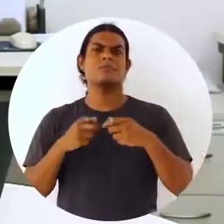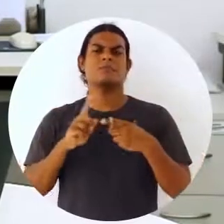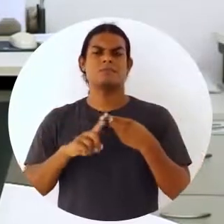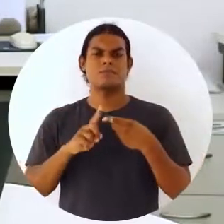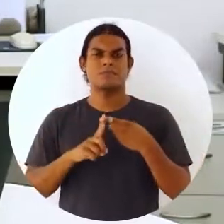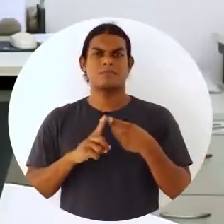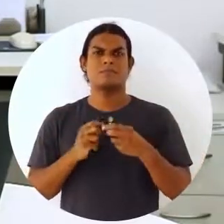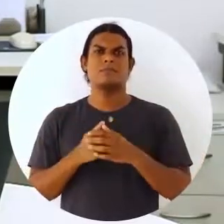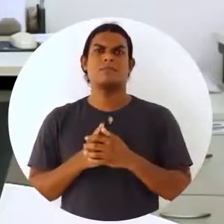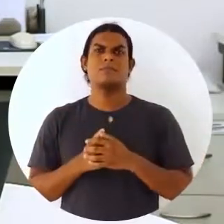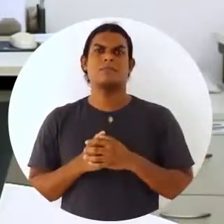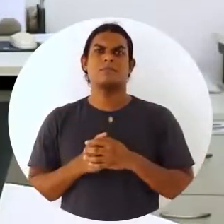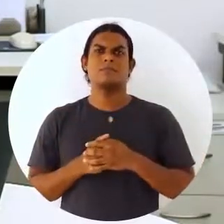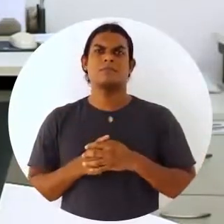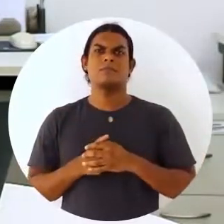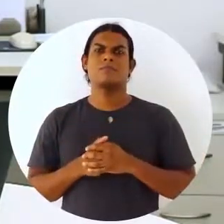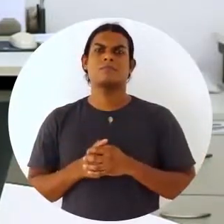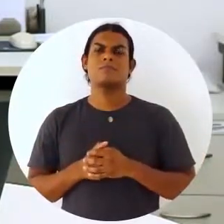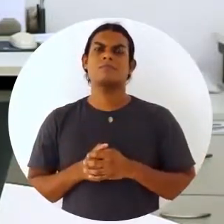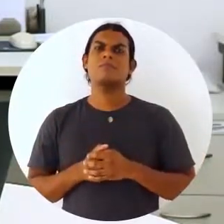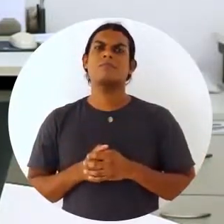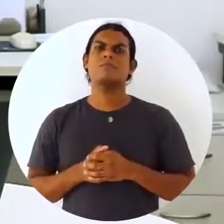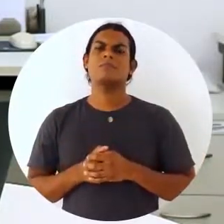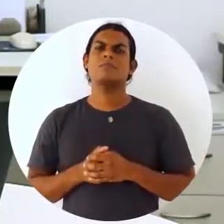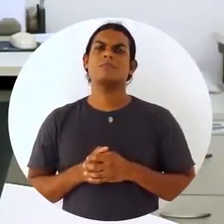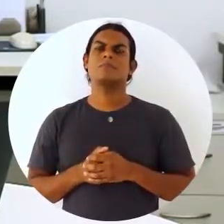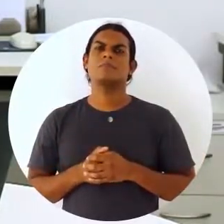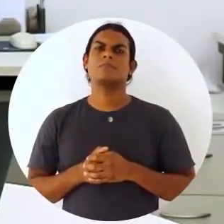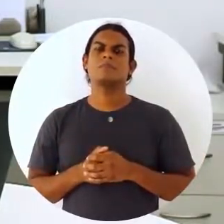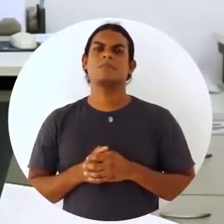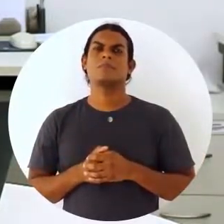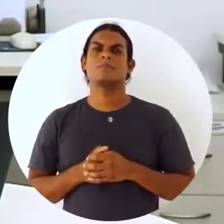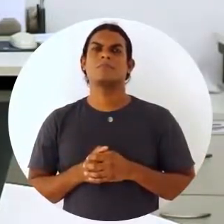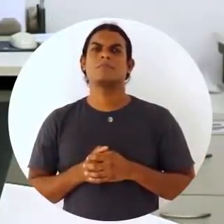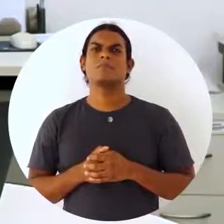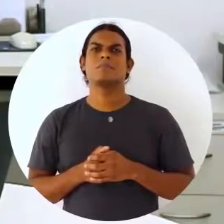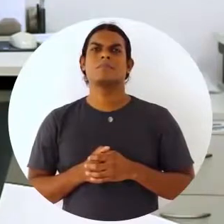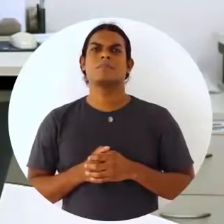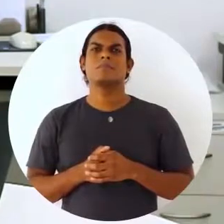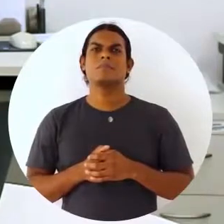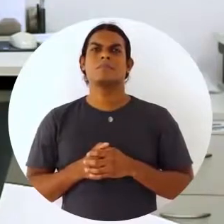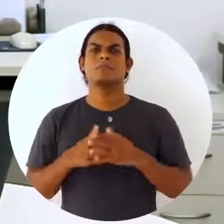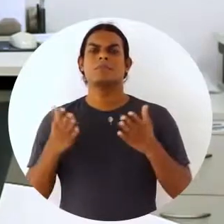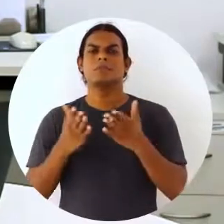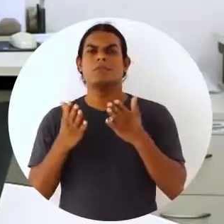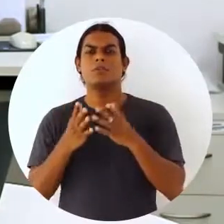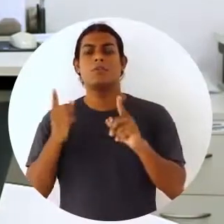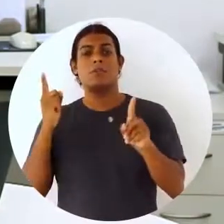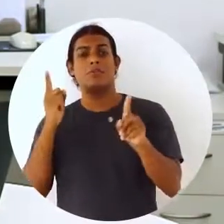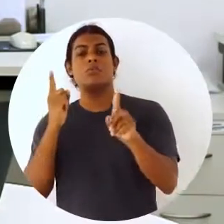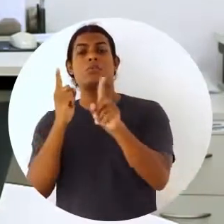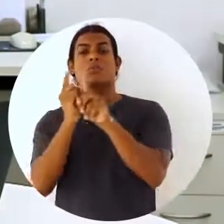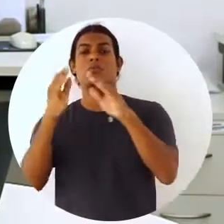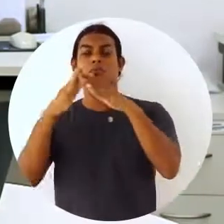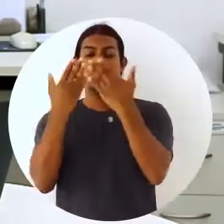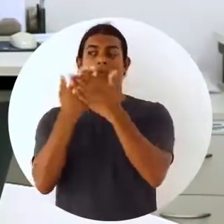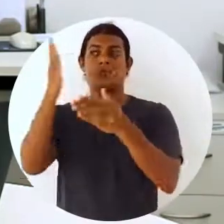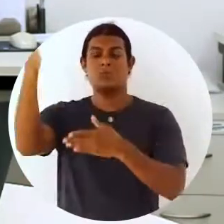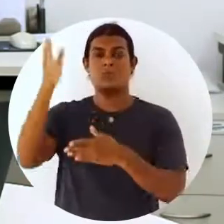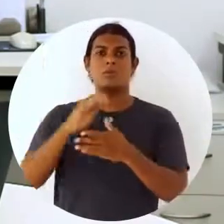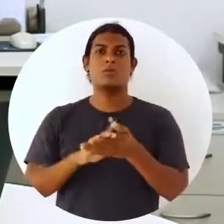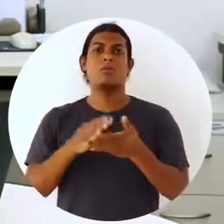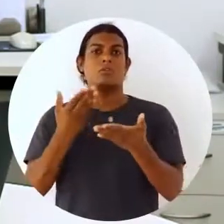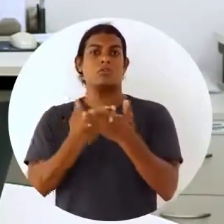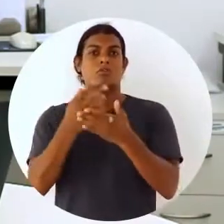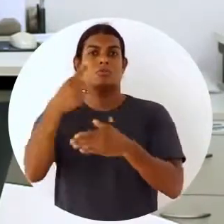para desenvolver as atividades dentro da biblioteca. Então, vamos agora ao encontro presencial. Leia aí no seu caderno,